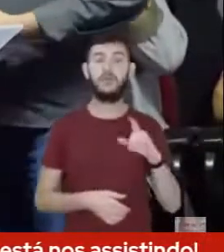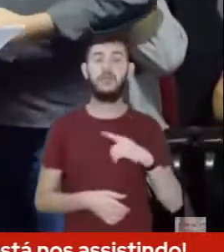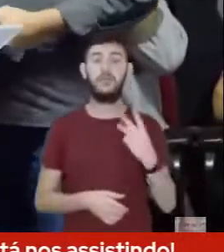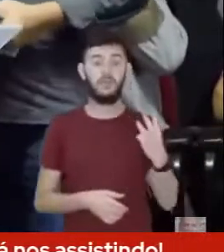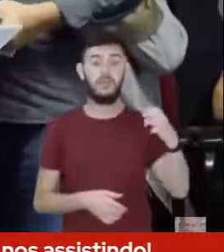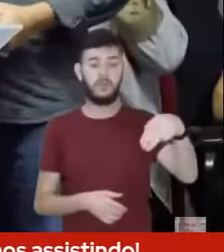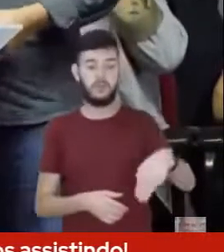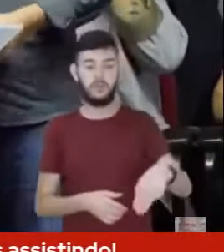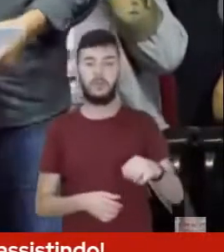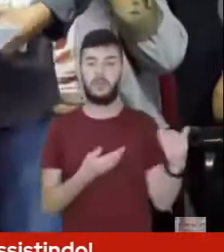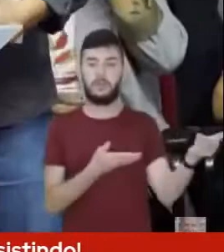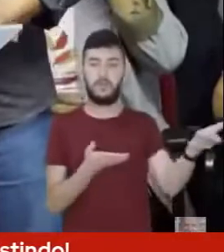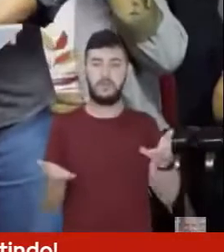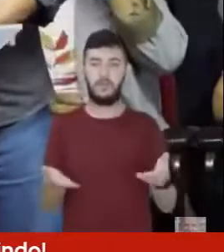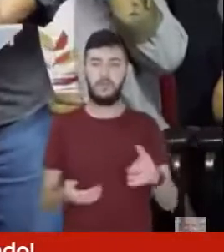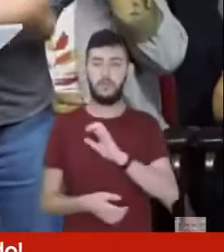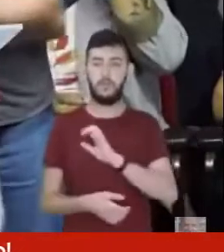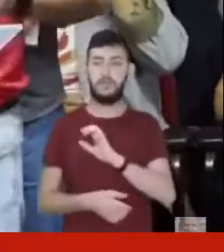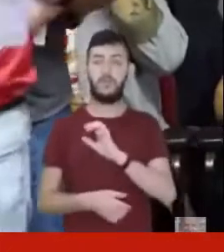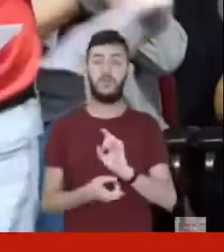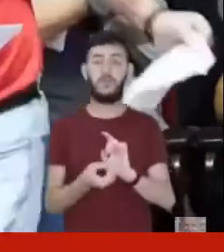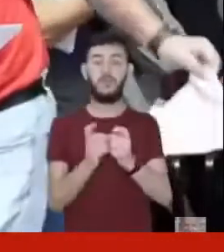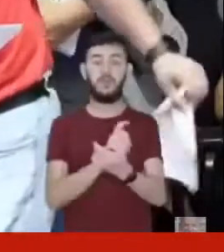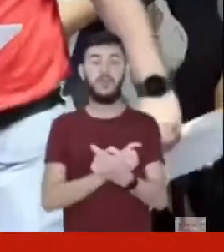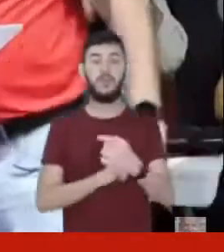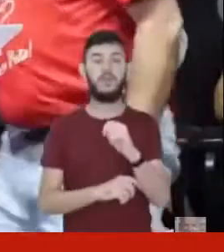Federação Única dos Petroleiros. David.